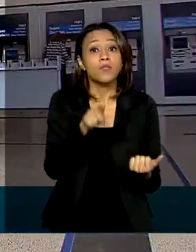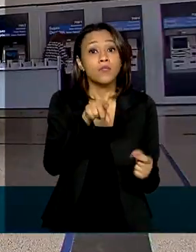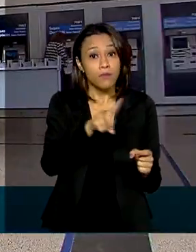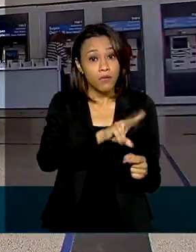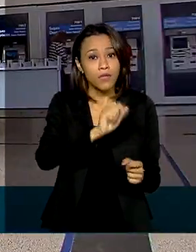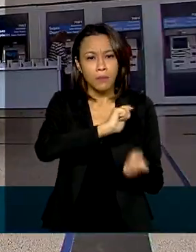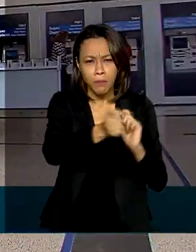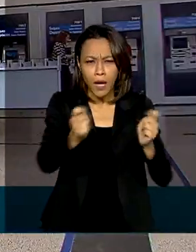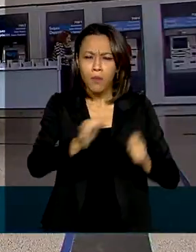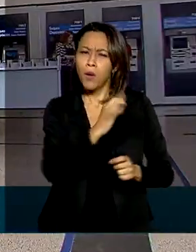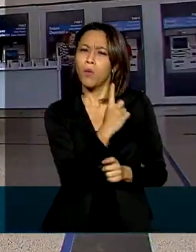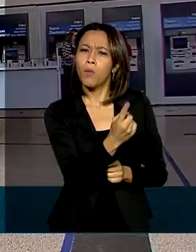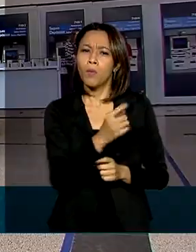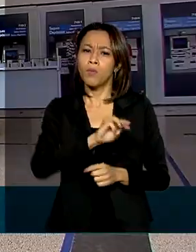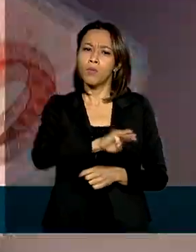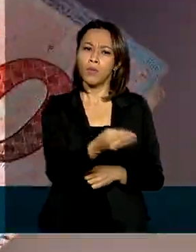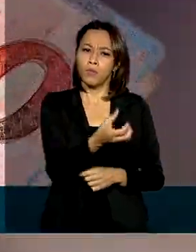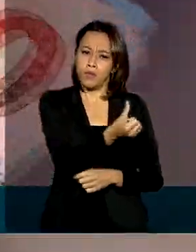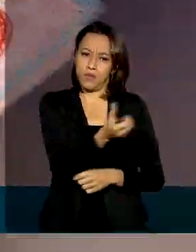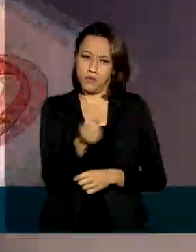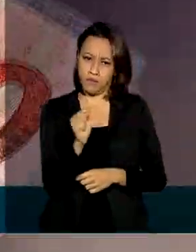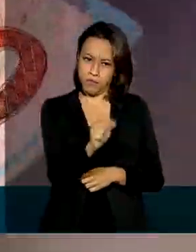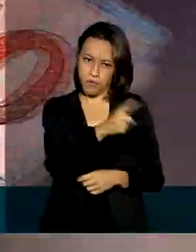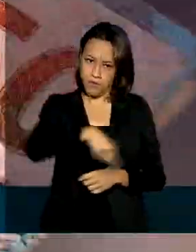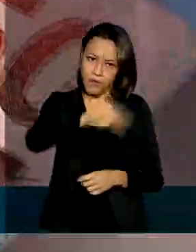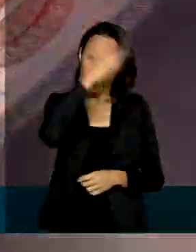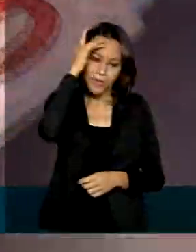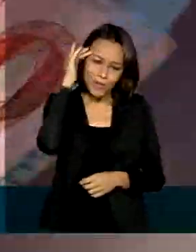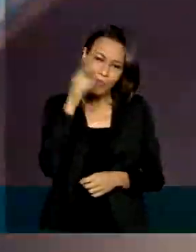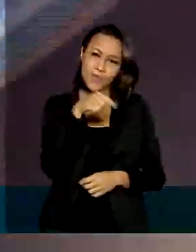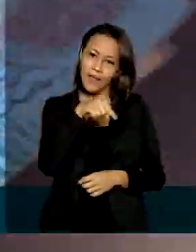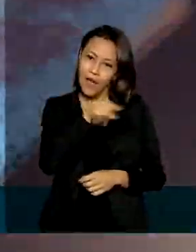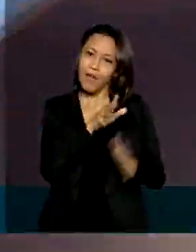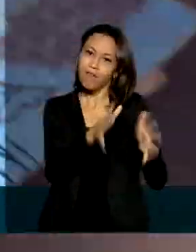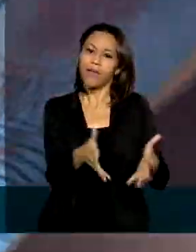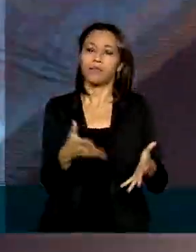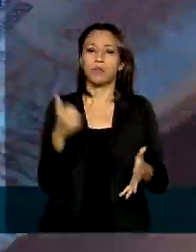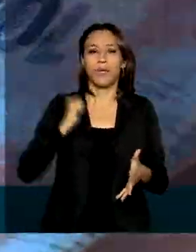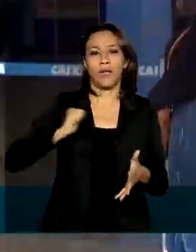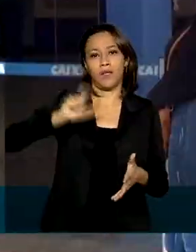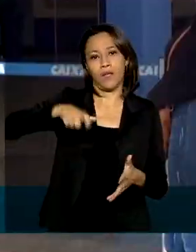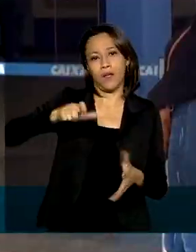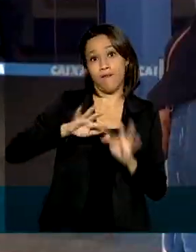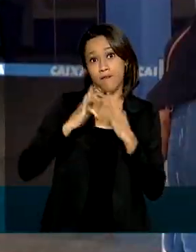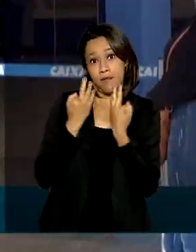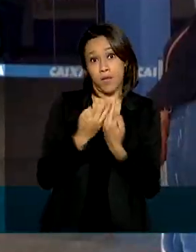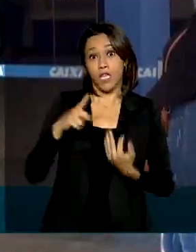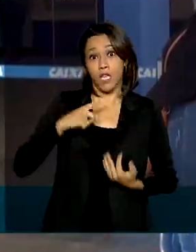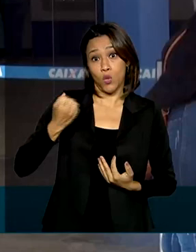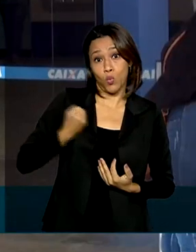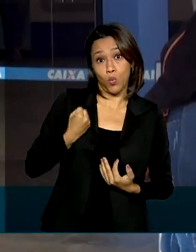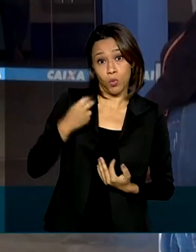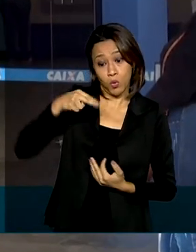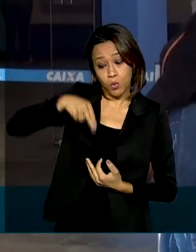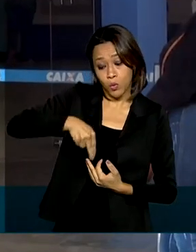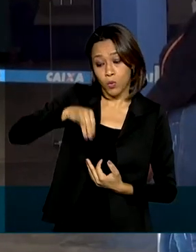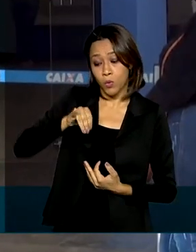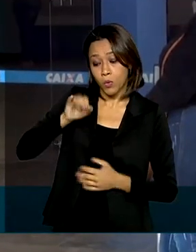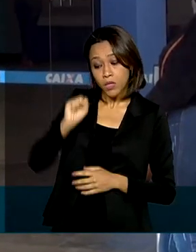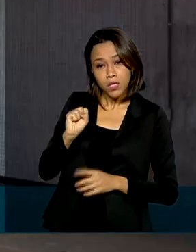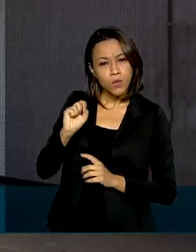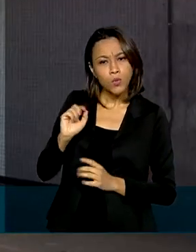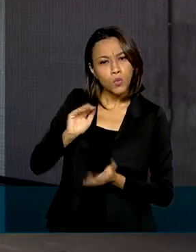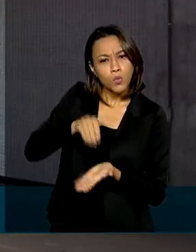ser pago para 1 milhão e 600 mil pessoas que fazem parte do bolsa família e que tem o Nis número de identificação